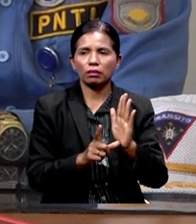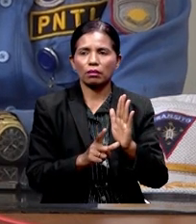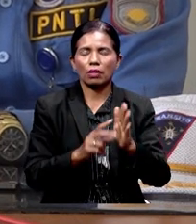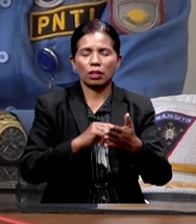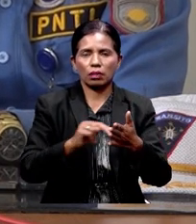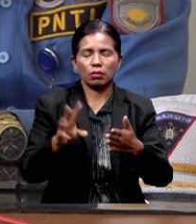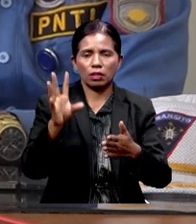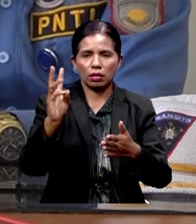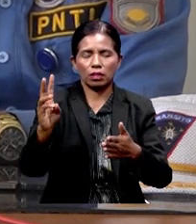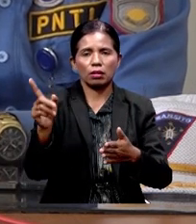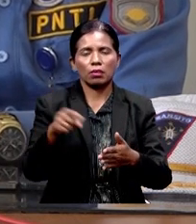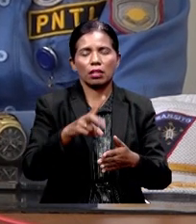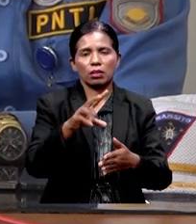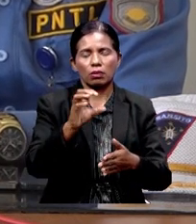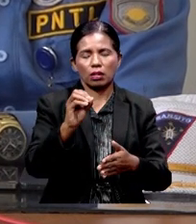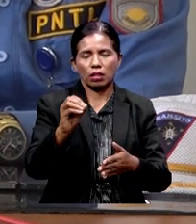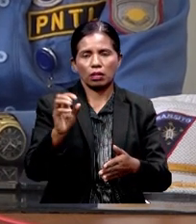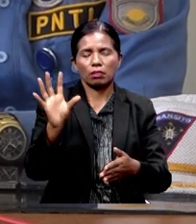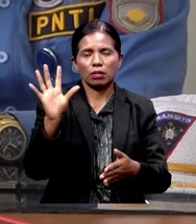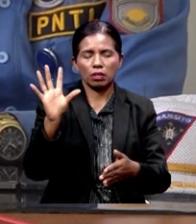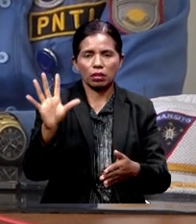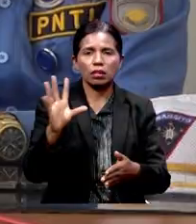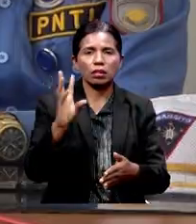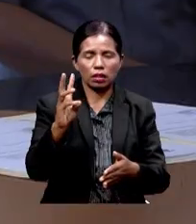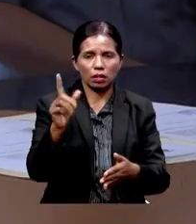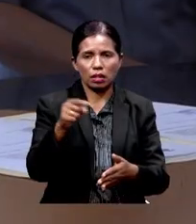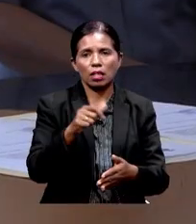número 6/2003, artigo 54.